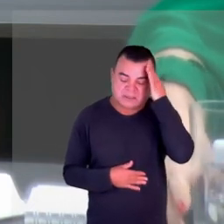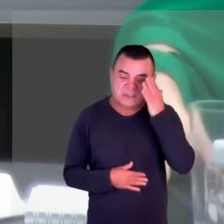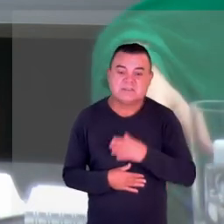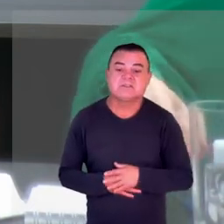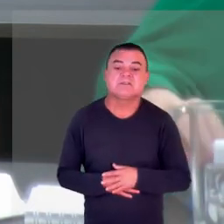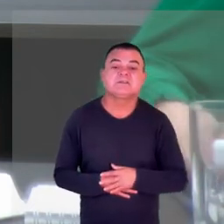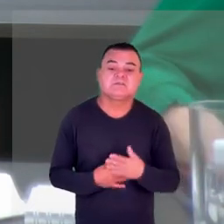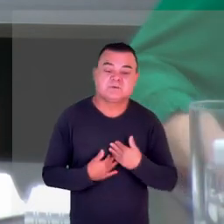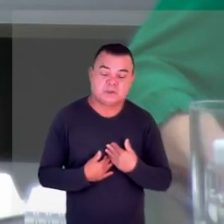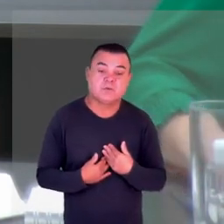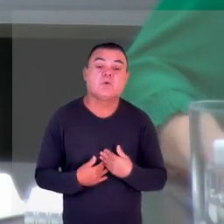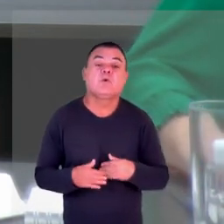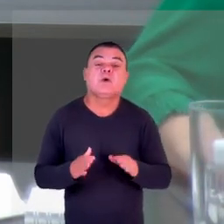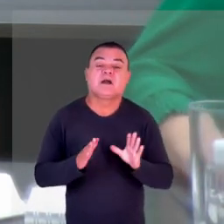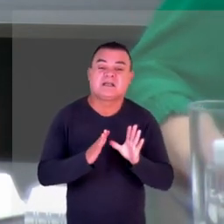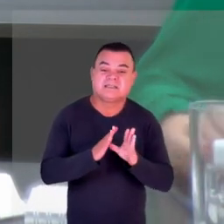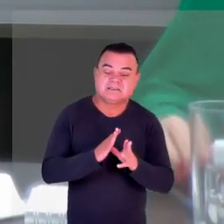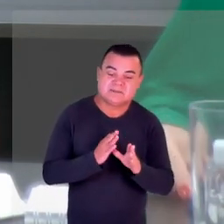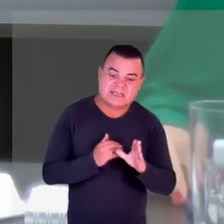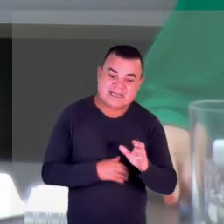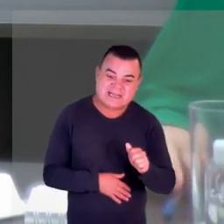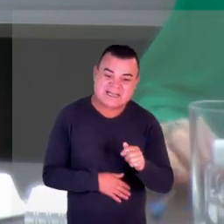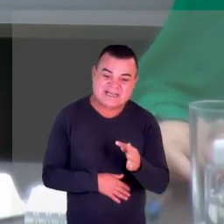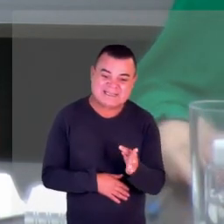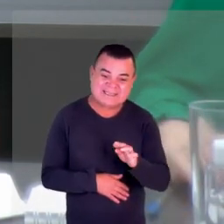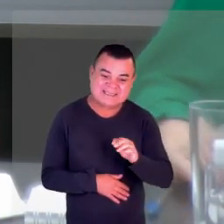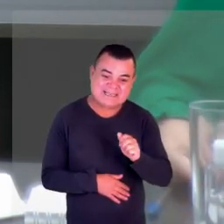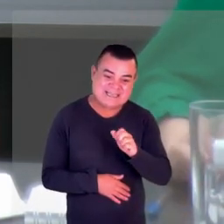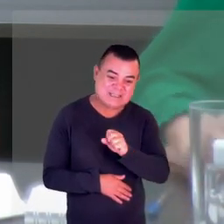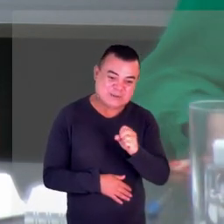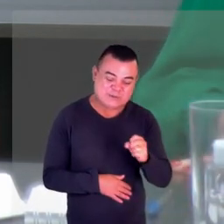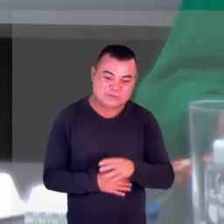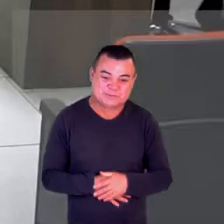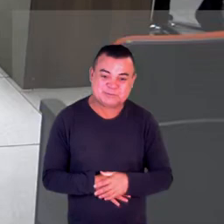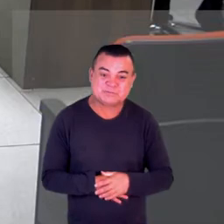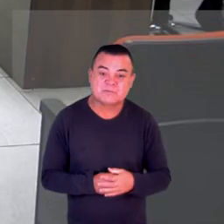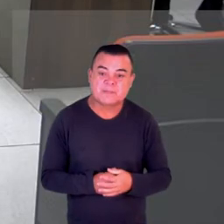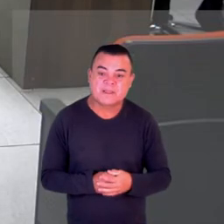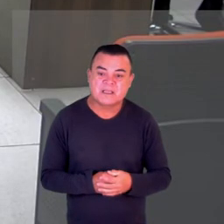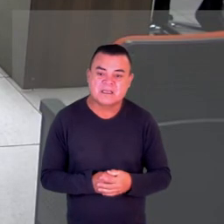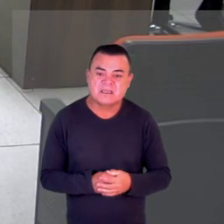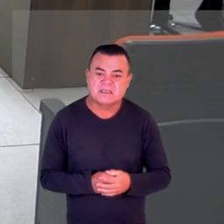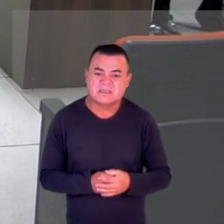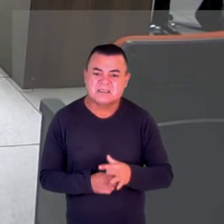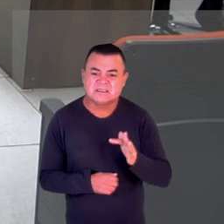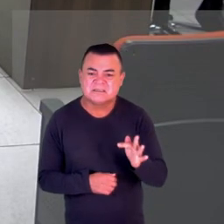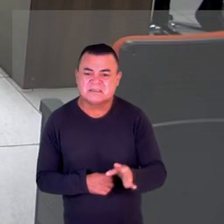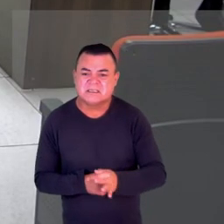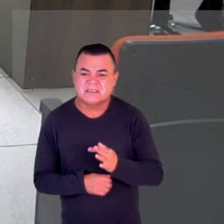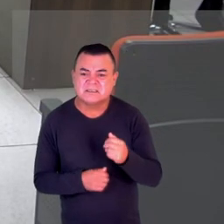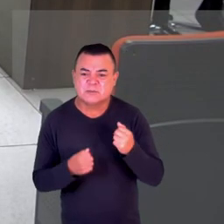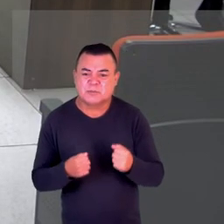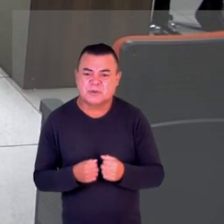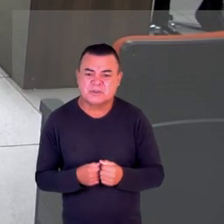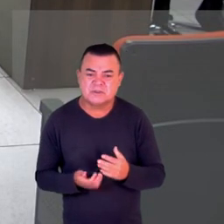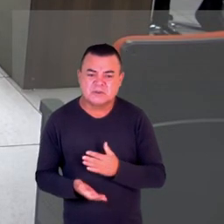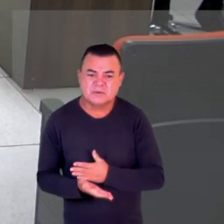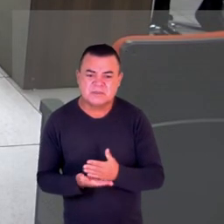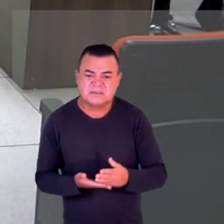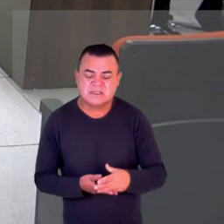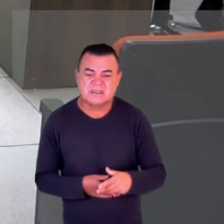gente já agradece pedindo desculpa E agradecendo a paciência de vocês sugestão Será que a gente não poderia começar às duas Porque daí a gente